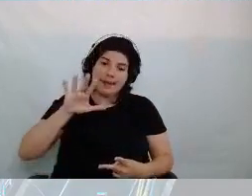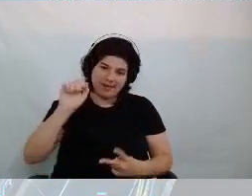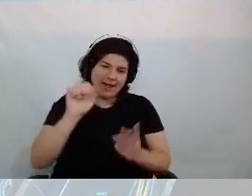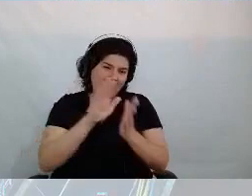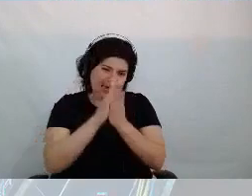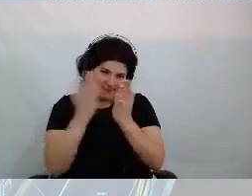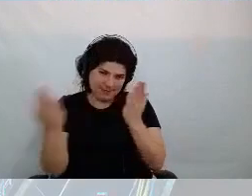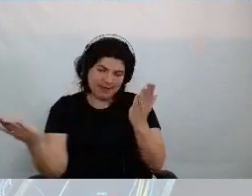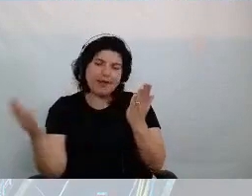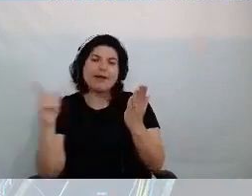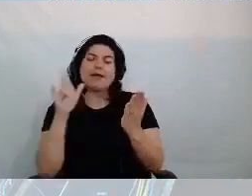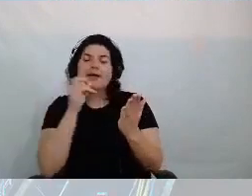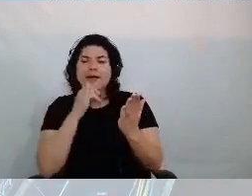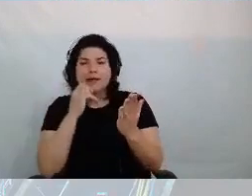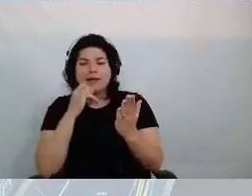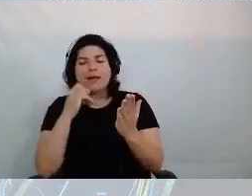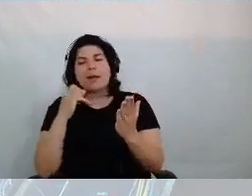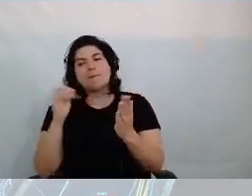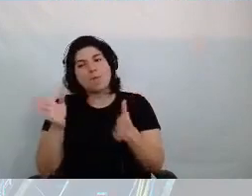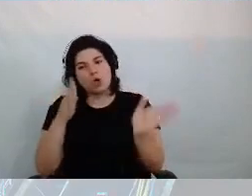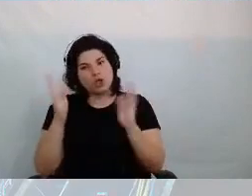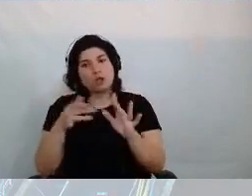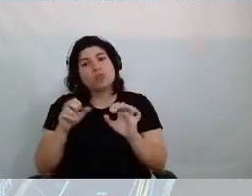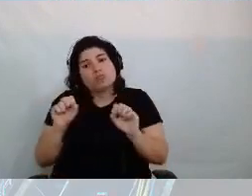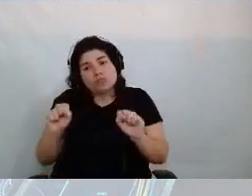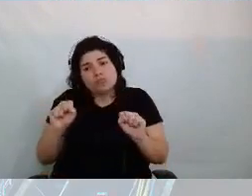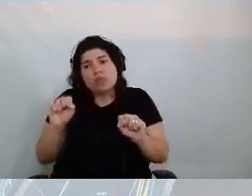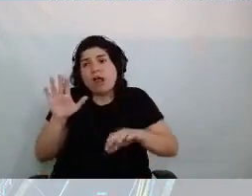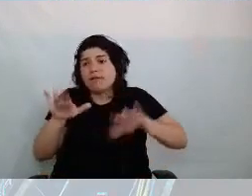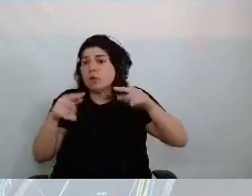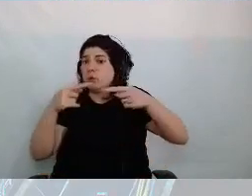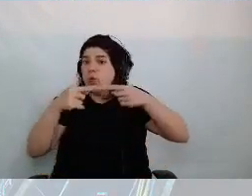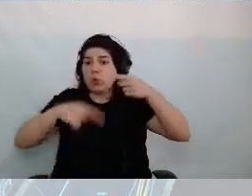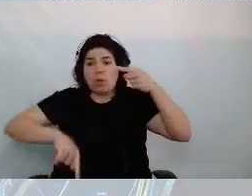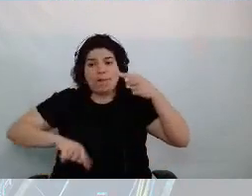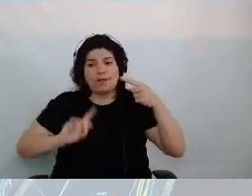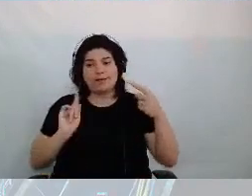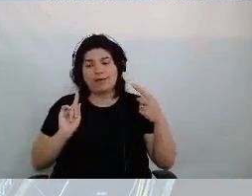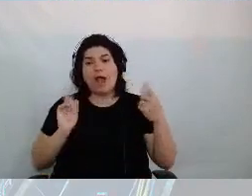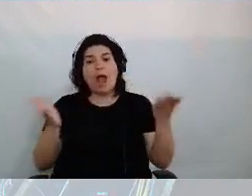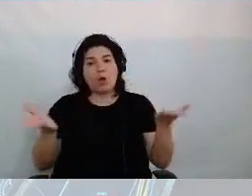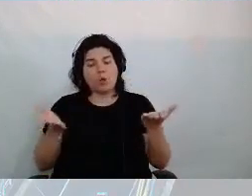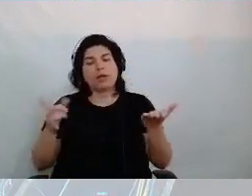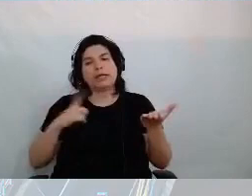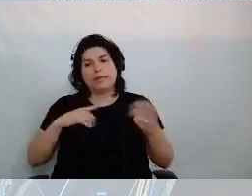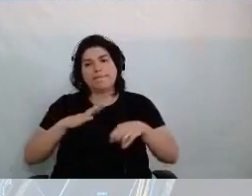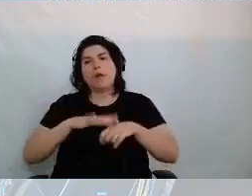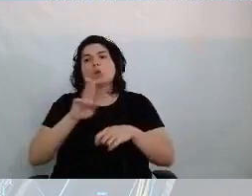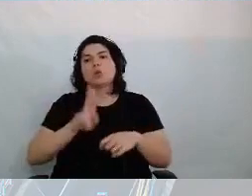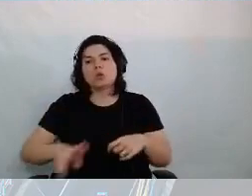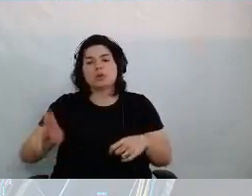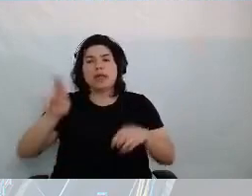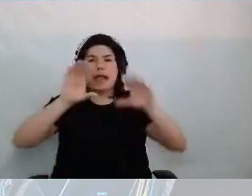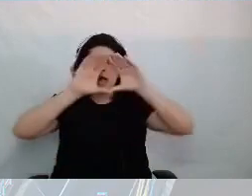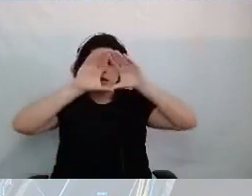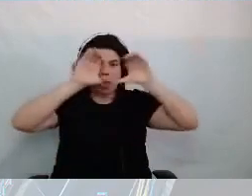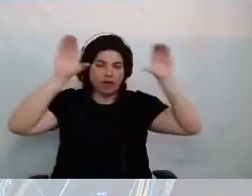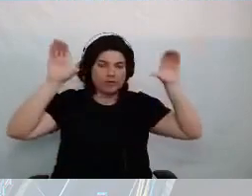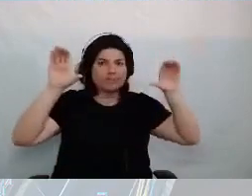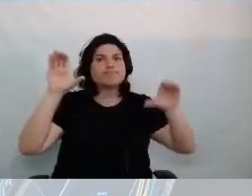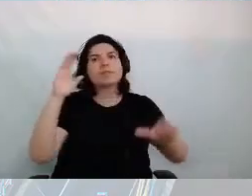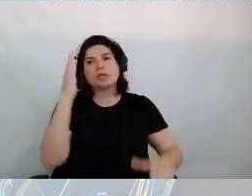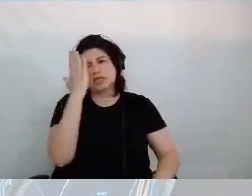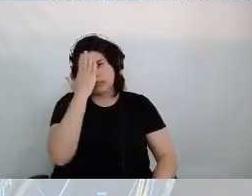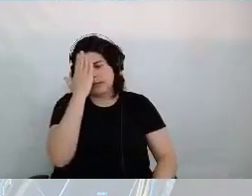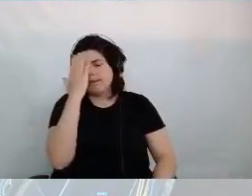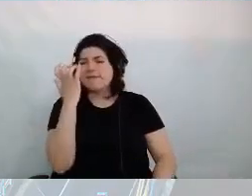Então, tudo bem, a gente pode pensar, agora estamos mais tendenciosos a usar cloud, e aí a gente sabe que a gente tem uma facilidade